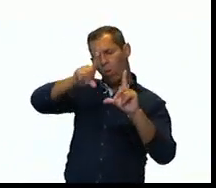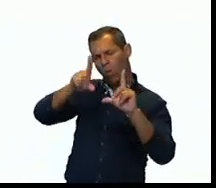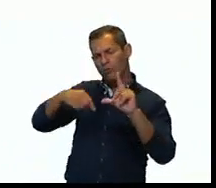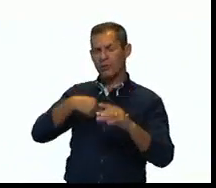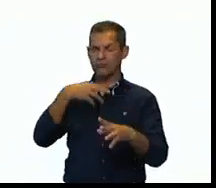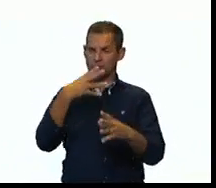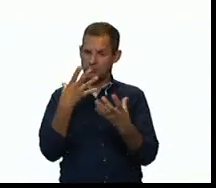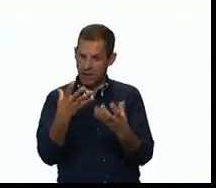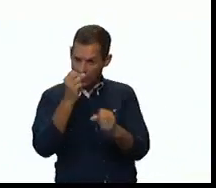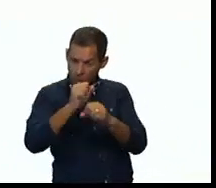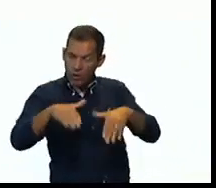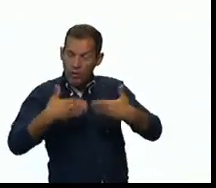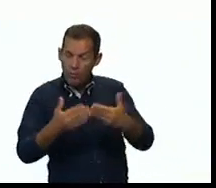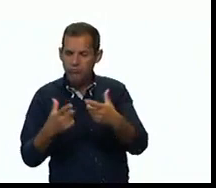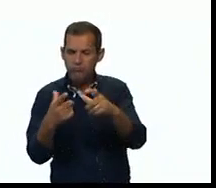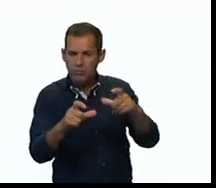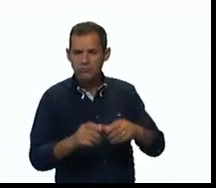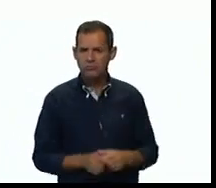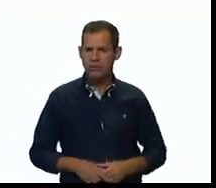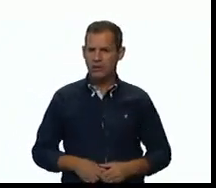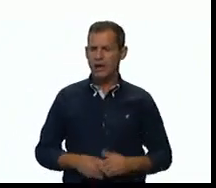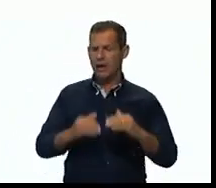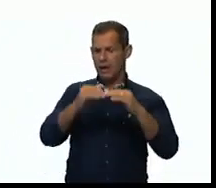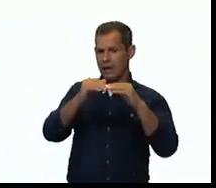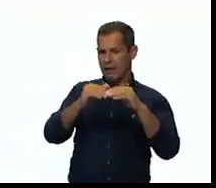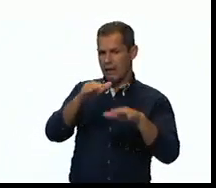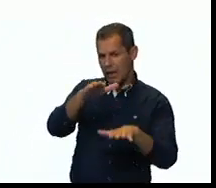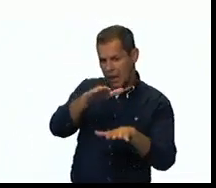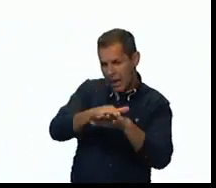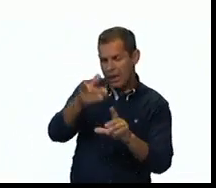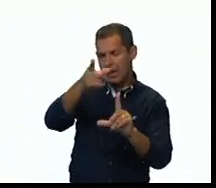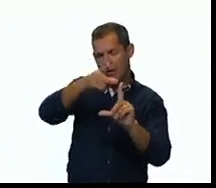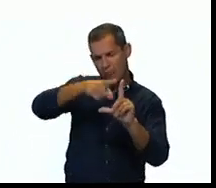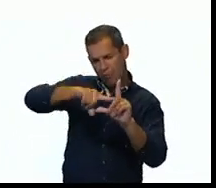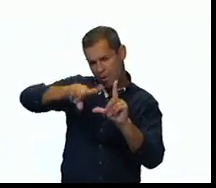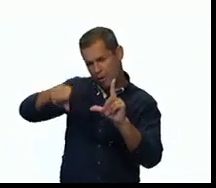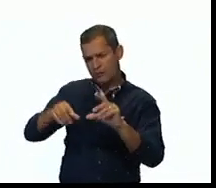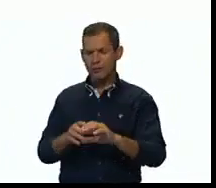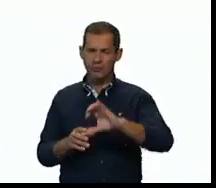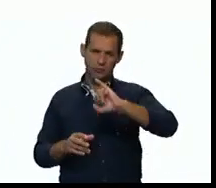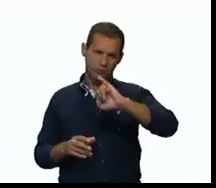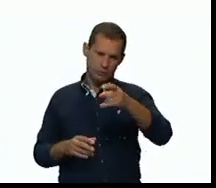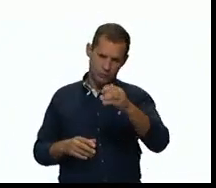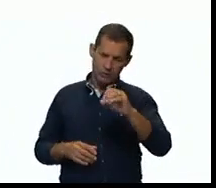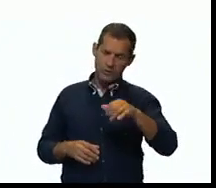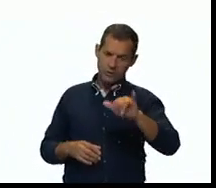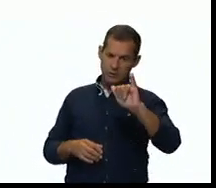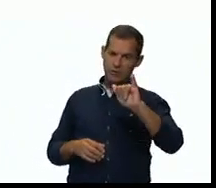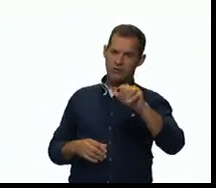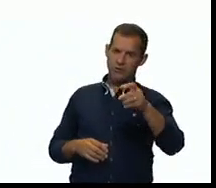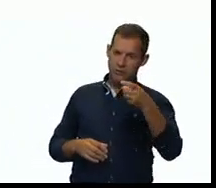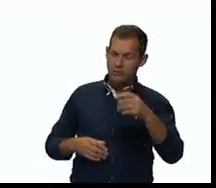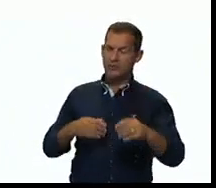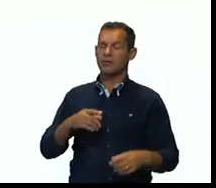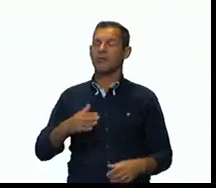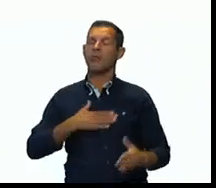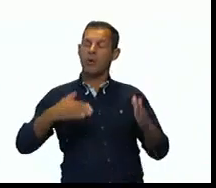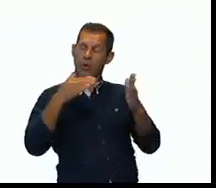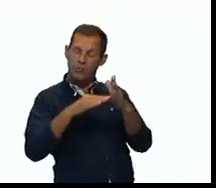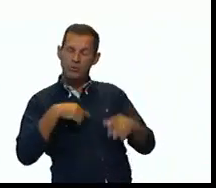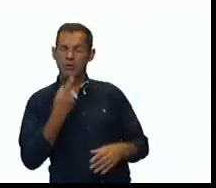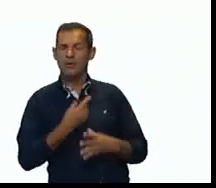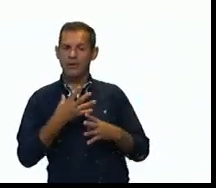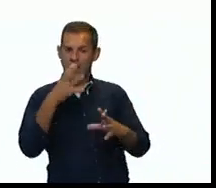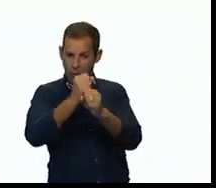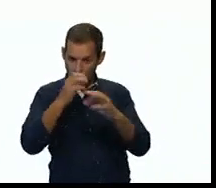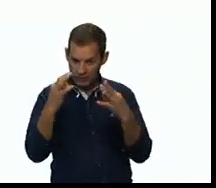quero calcular qual é a área abaixo dessa curva, com o eixo X ele sendo meu limitante. Então, a gente quer calcular